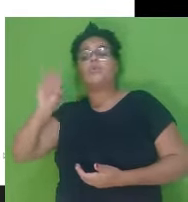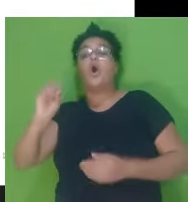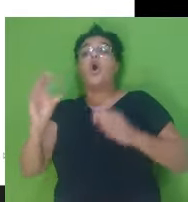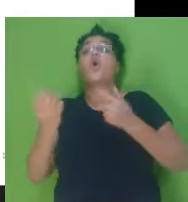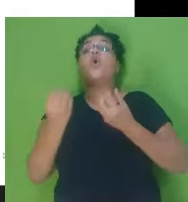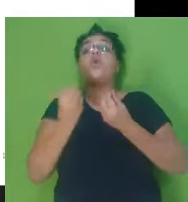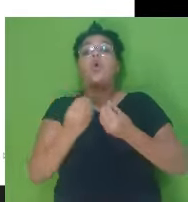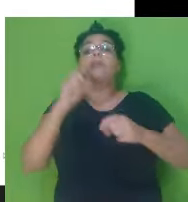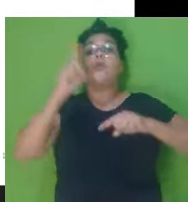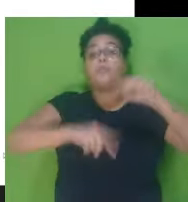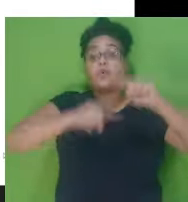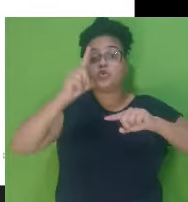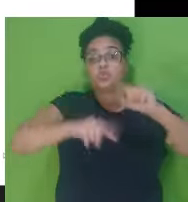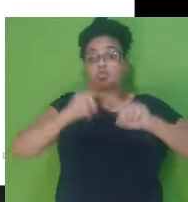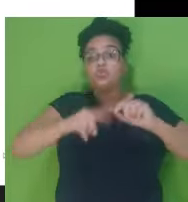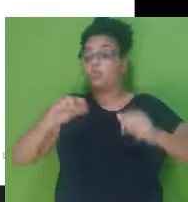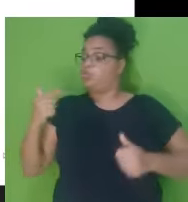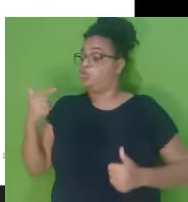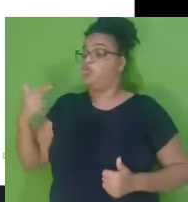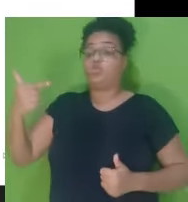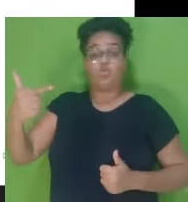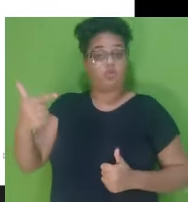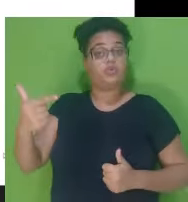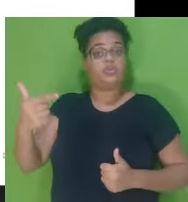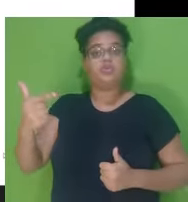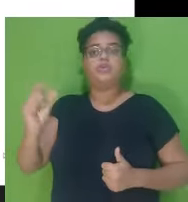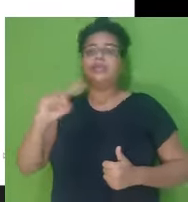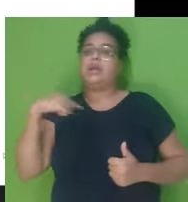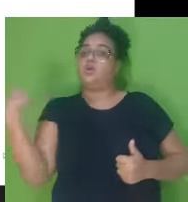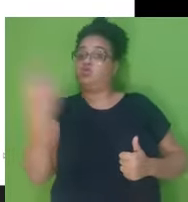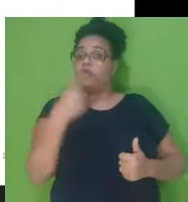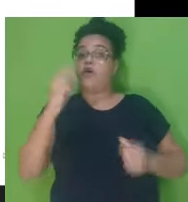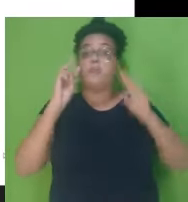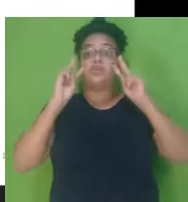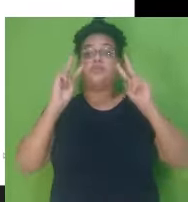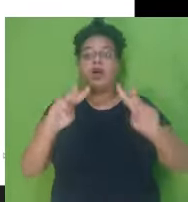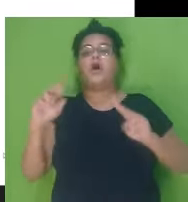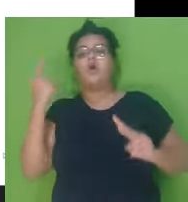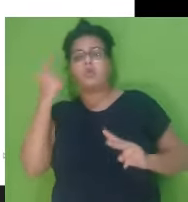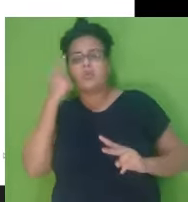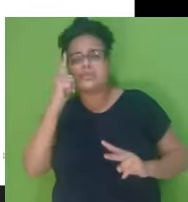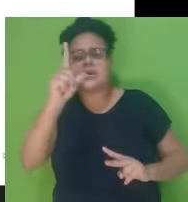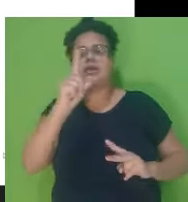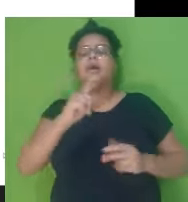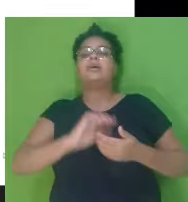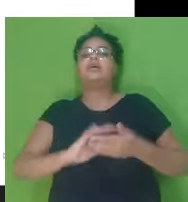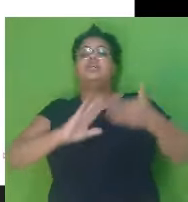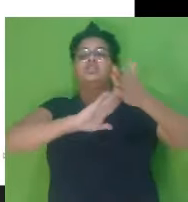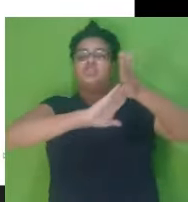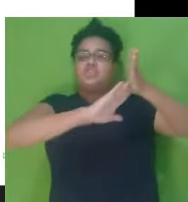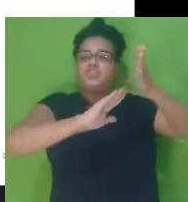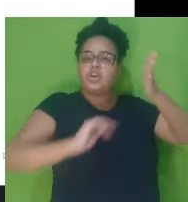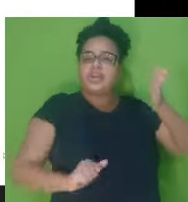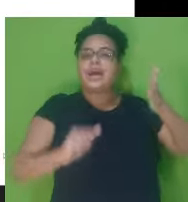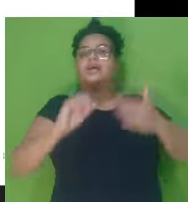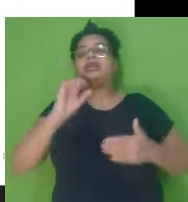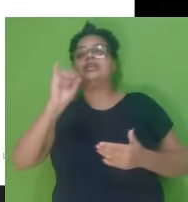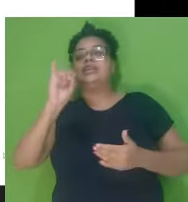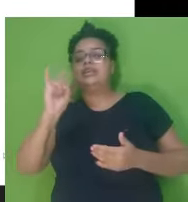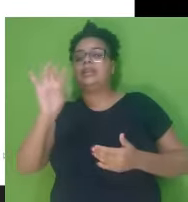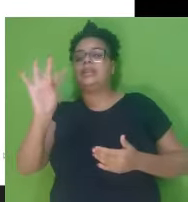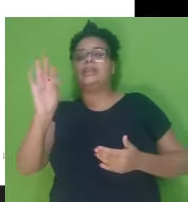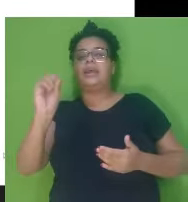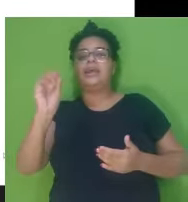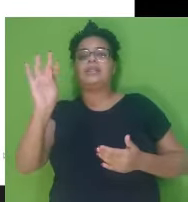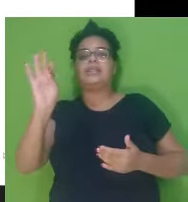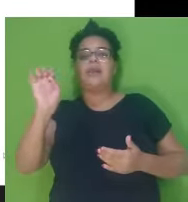um produto de outros dois, né? E aí nós vamos ver que com isso vamos conseguir tirar a